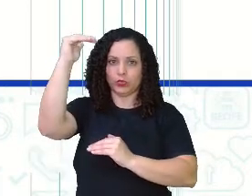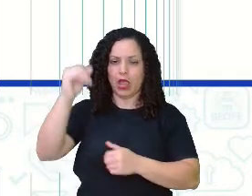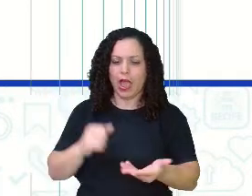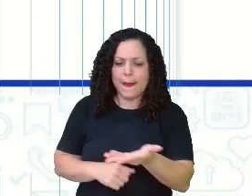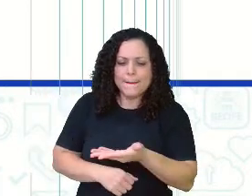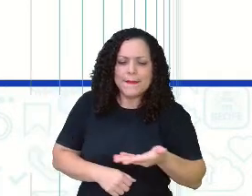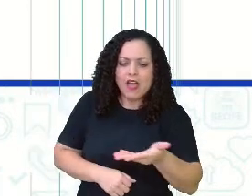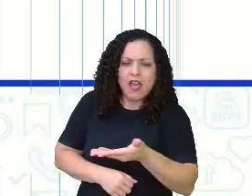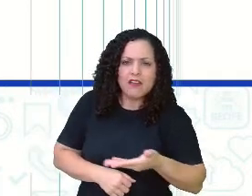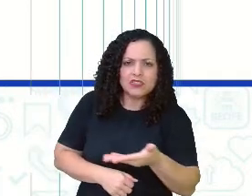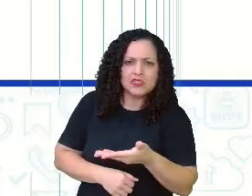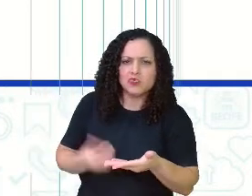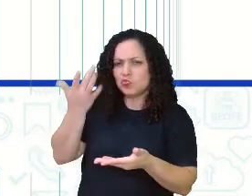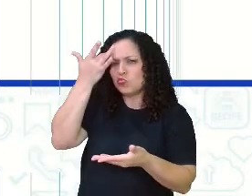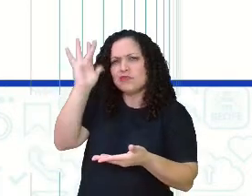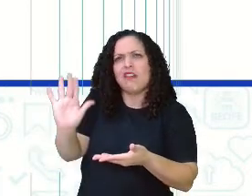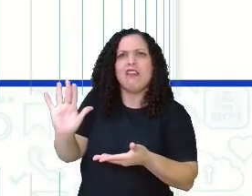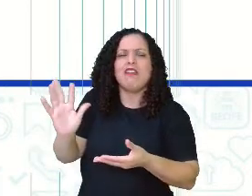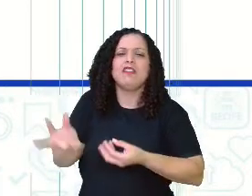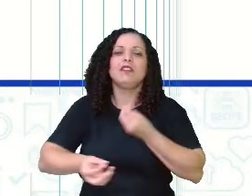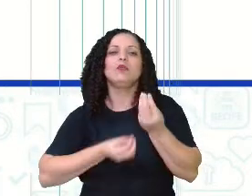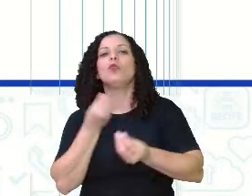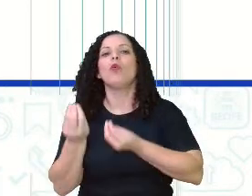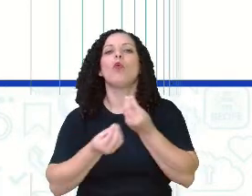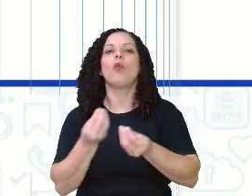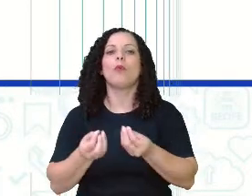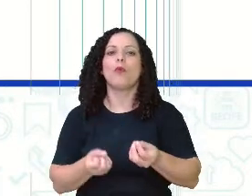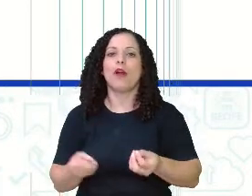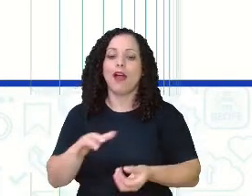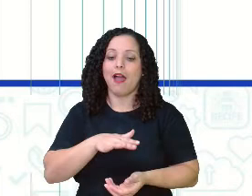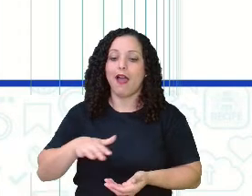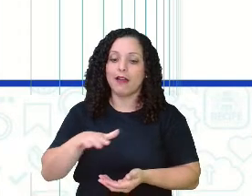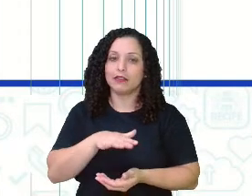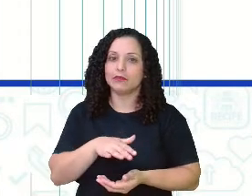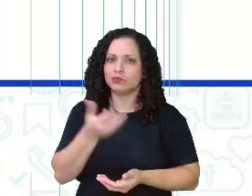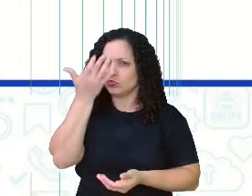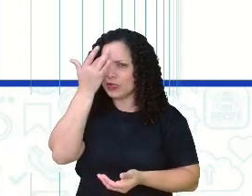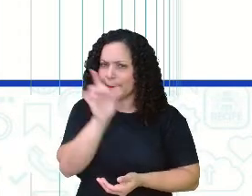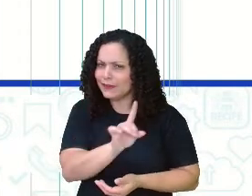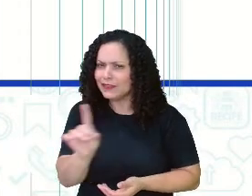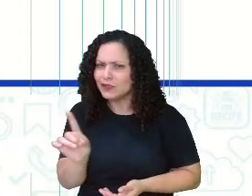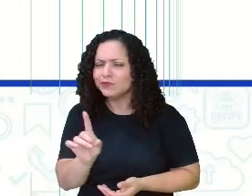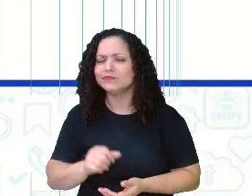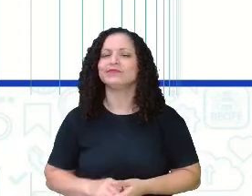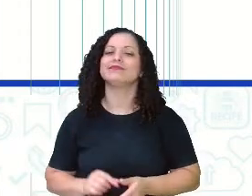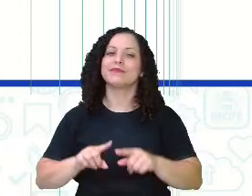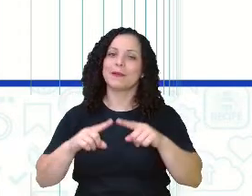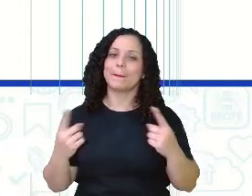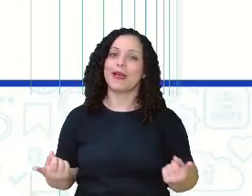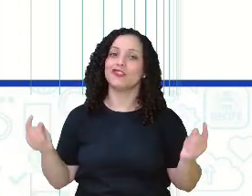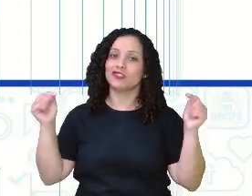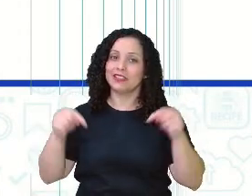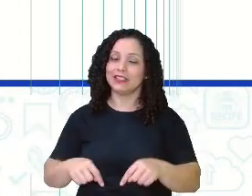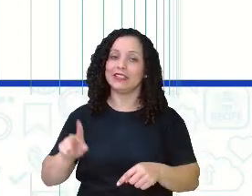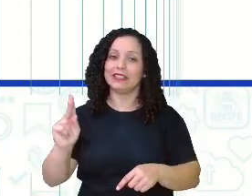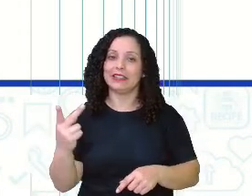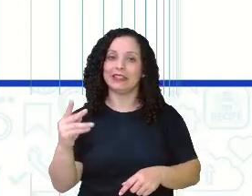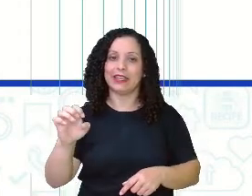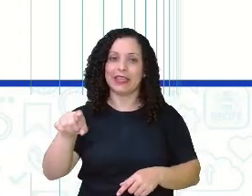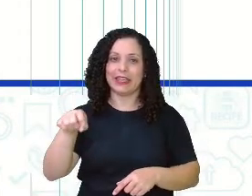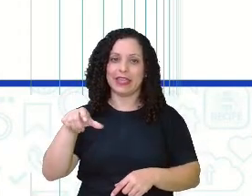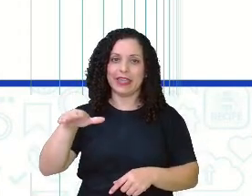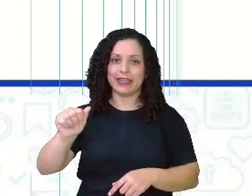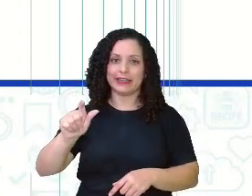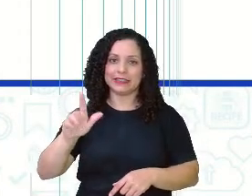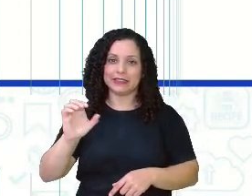sei fazer, Ricardinho, aí a área do hexágono. Se você não sabe, não. E aí você sabe que o hexágono, naquela aula de áreas,